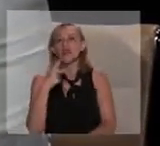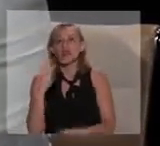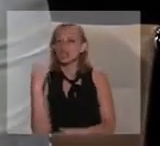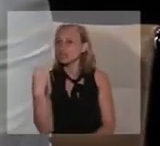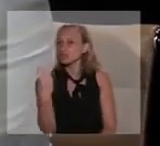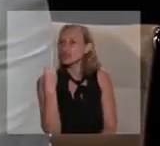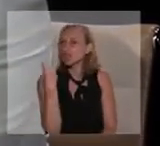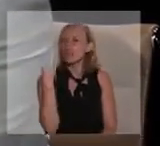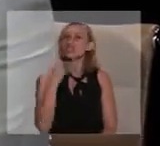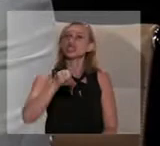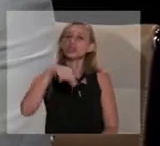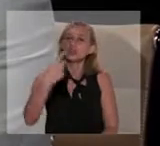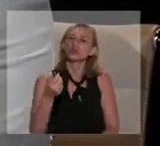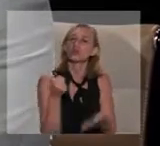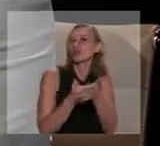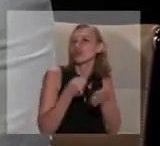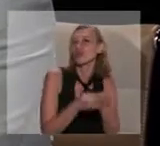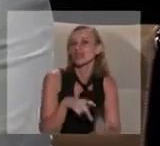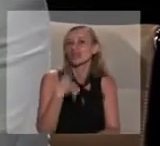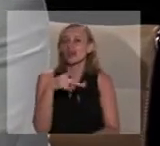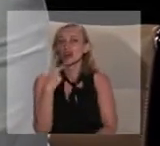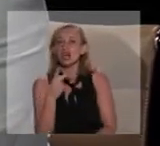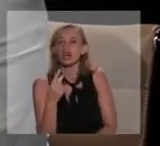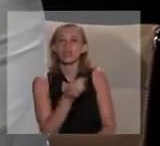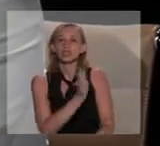feito um canal para falar de viagens e de